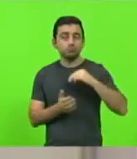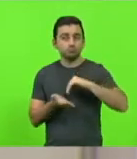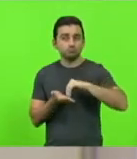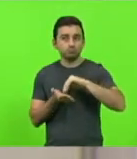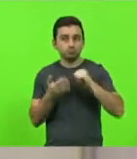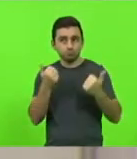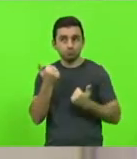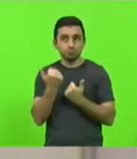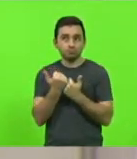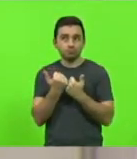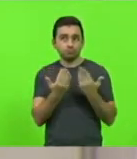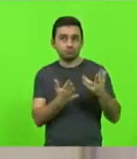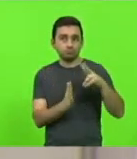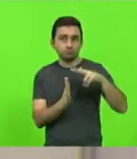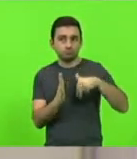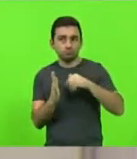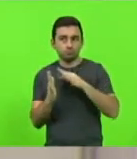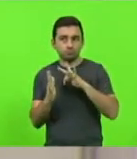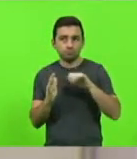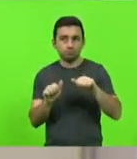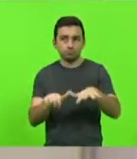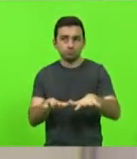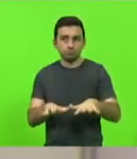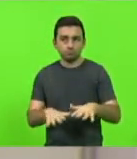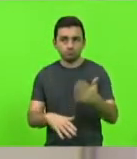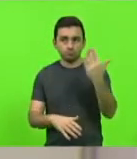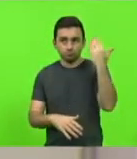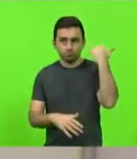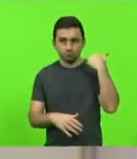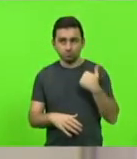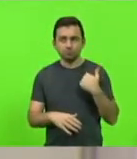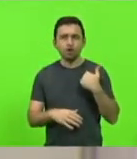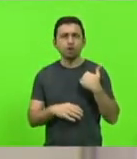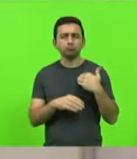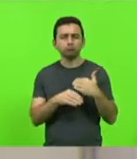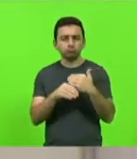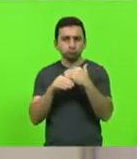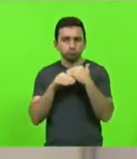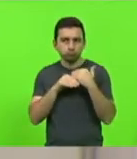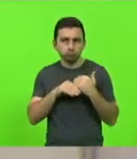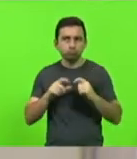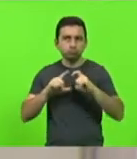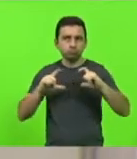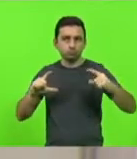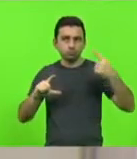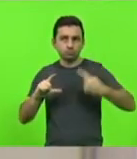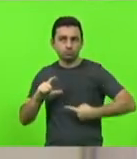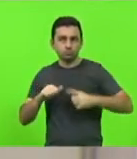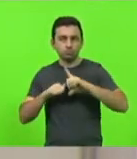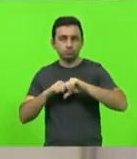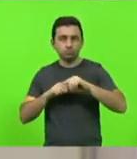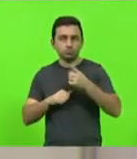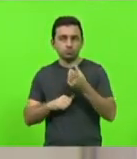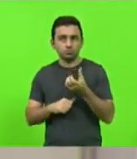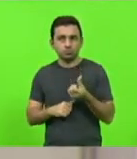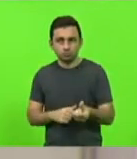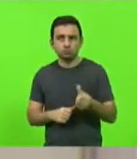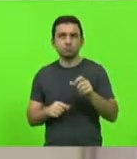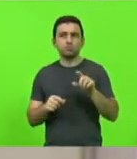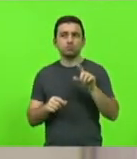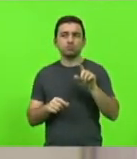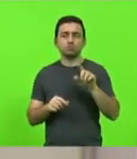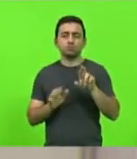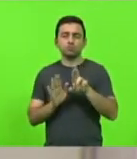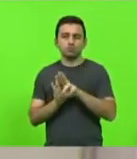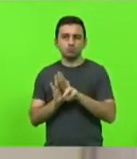ad hoc, proceder à leitura da ata da sessão anterior, que, em consonância com o parágrafo 1º do artigo 106 do regimento